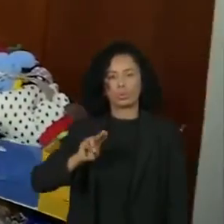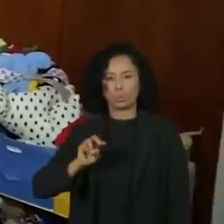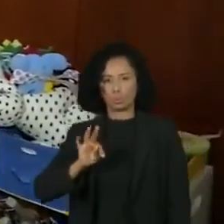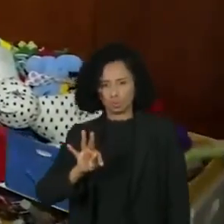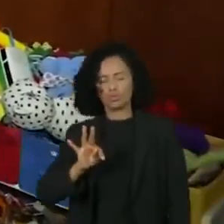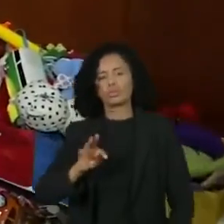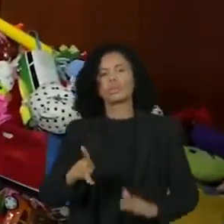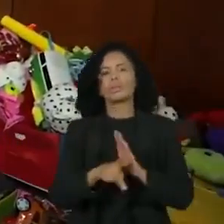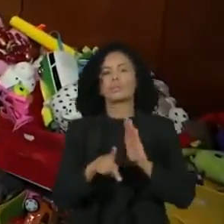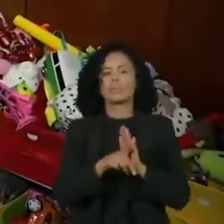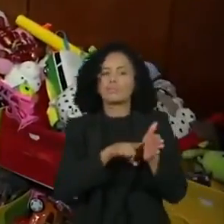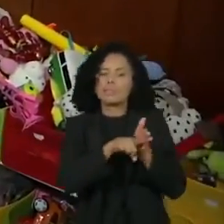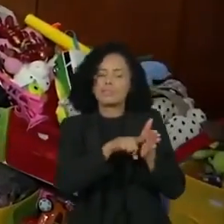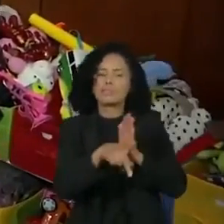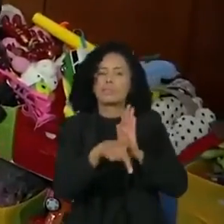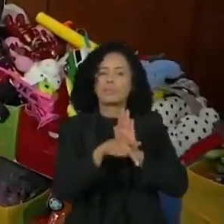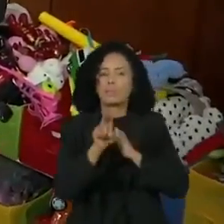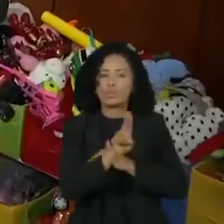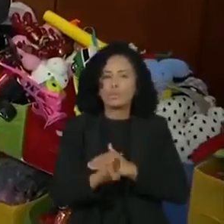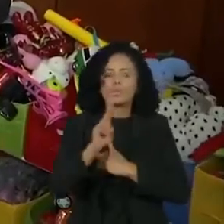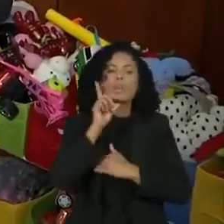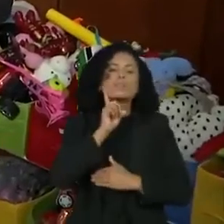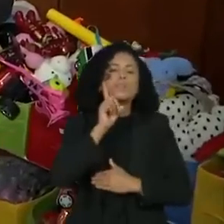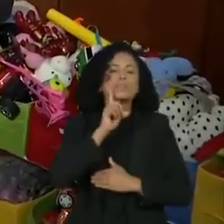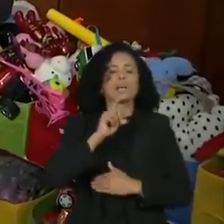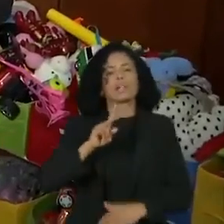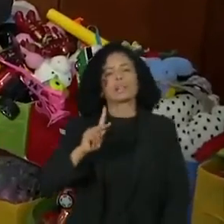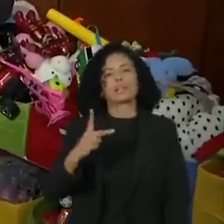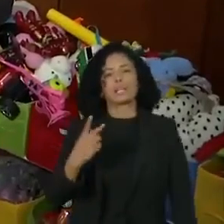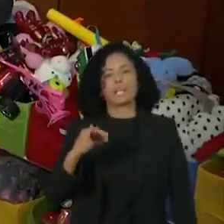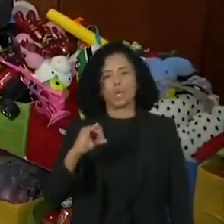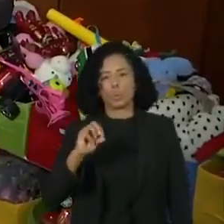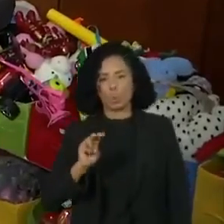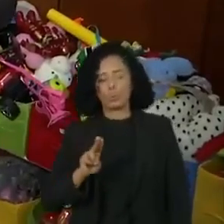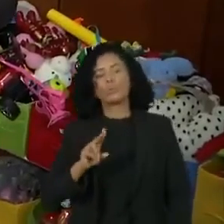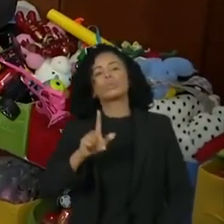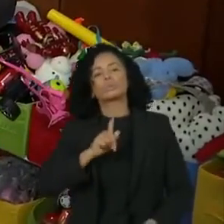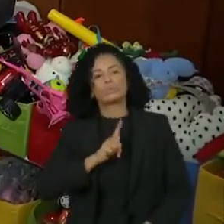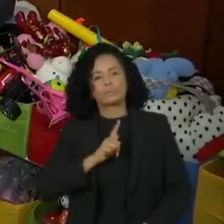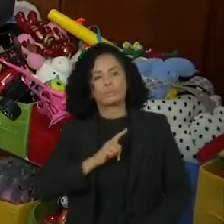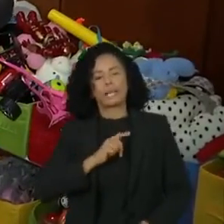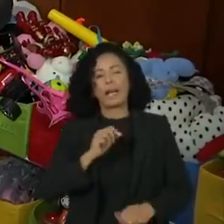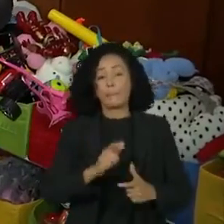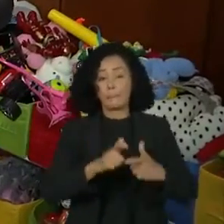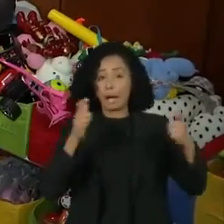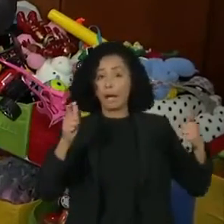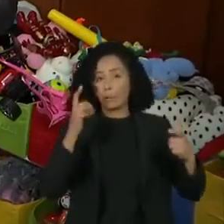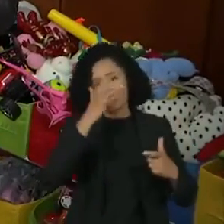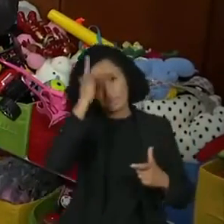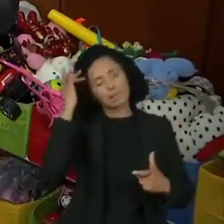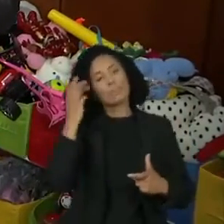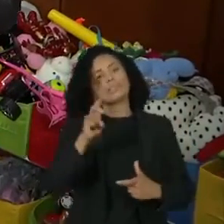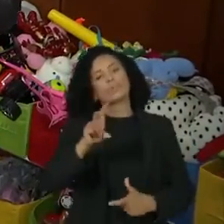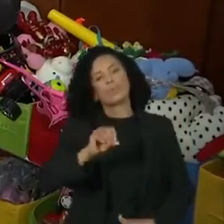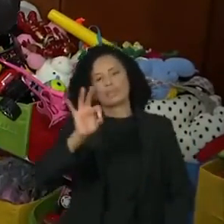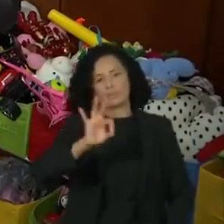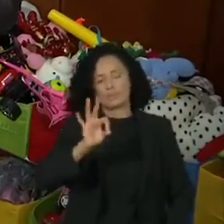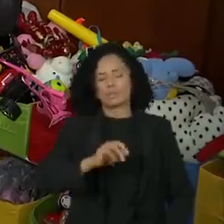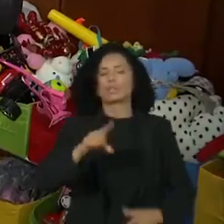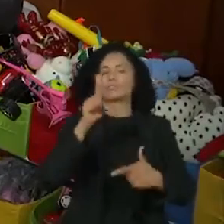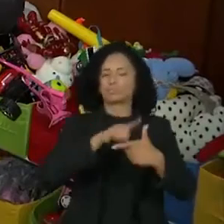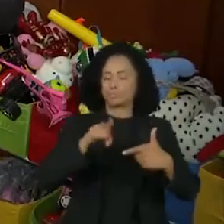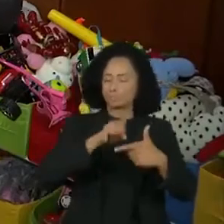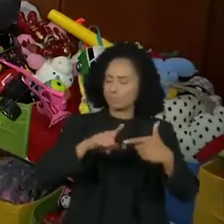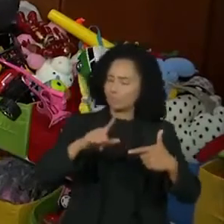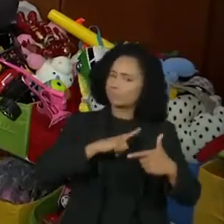Universidade de Ohio, nos Estados Unidos, mostra que 68% das mães que trabalham enfrentam o problema. Entre